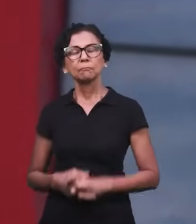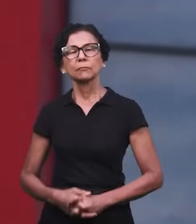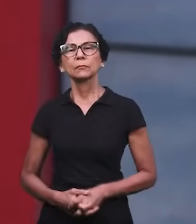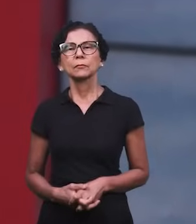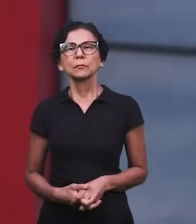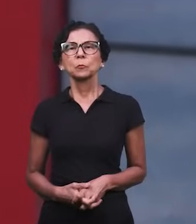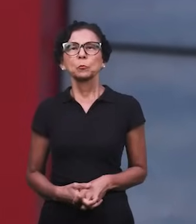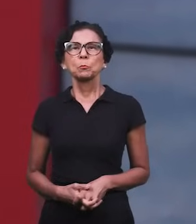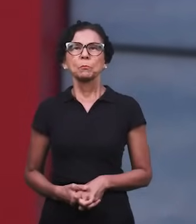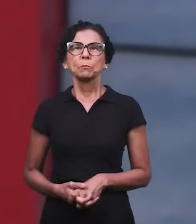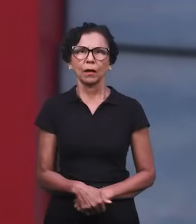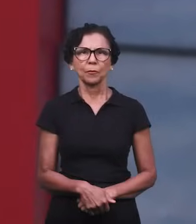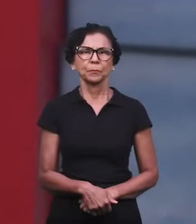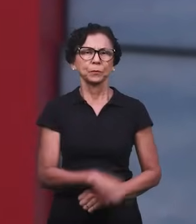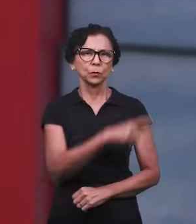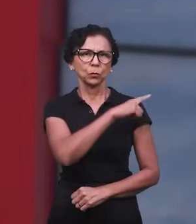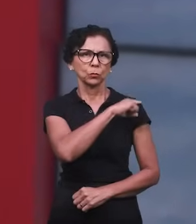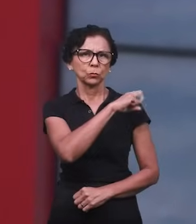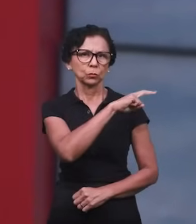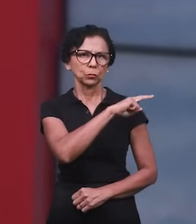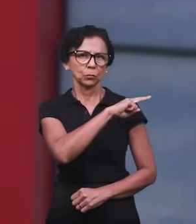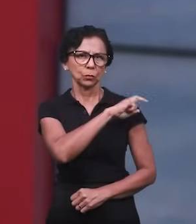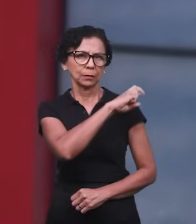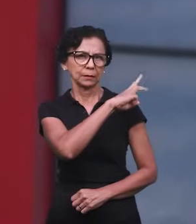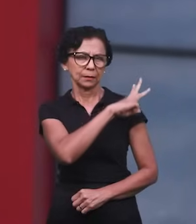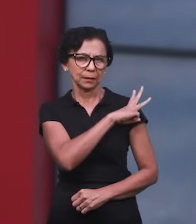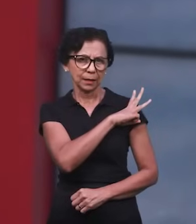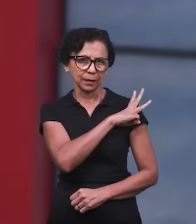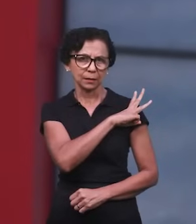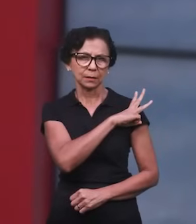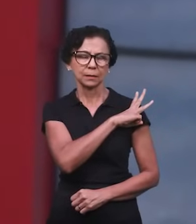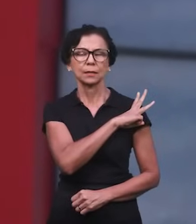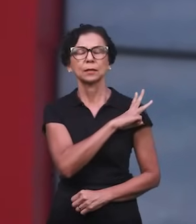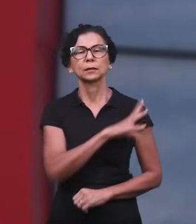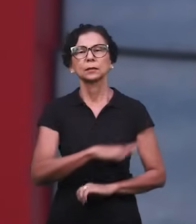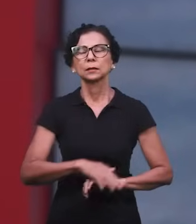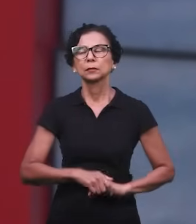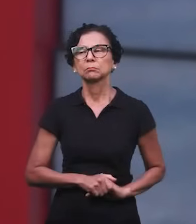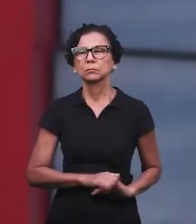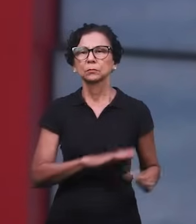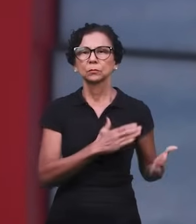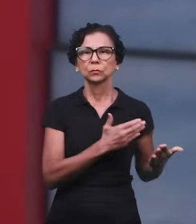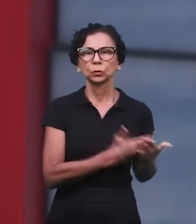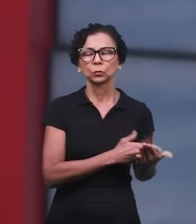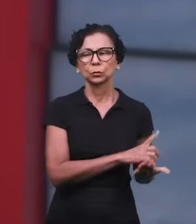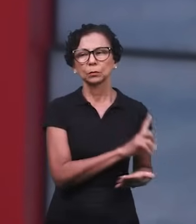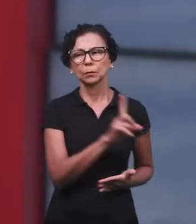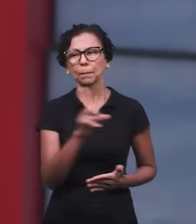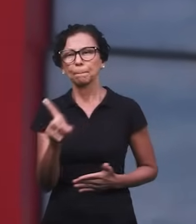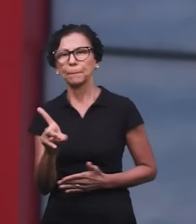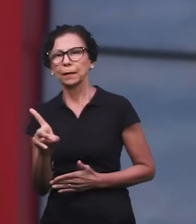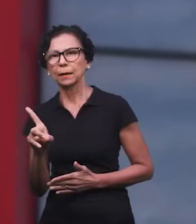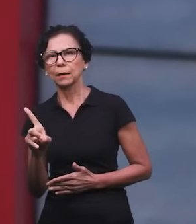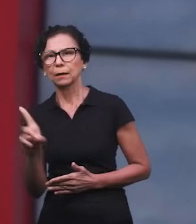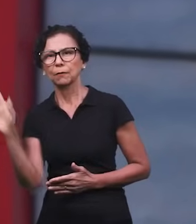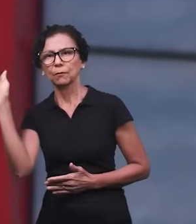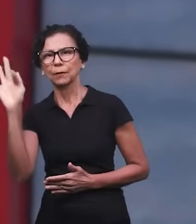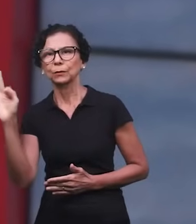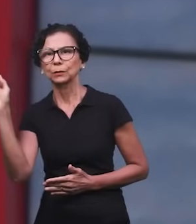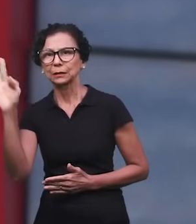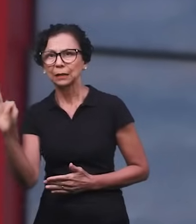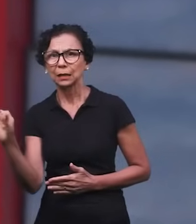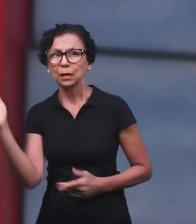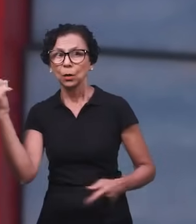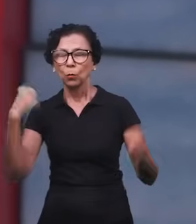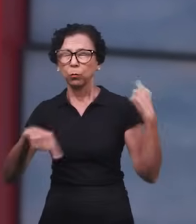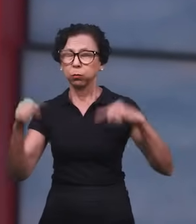grande. Eu acho que nós deveríamos ter uma transição até mais suave, mas nós não temos. Então é uma ruptura muito grande,